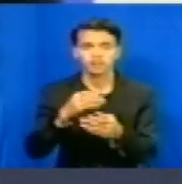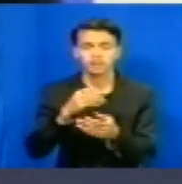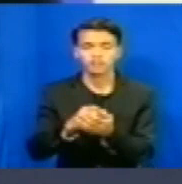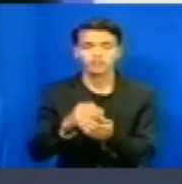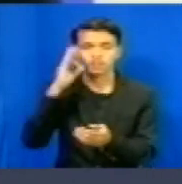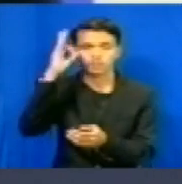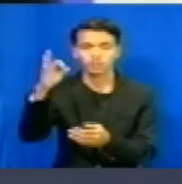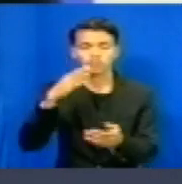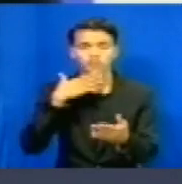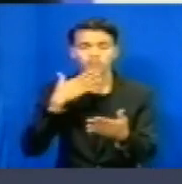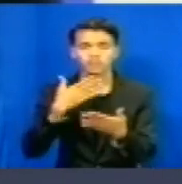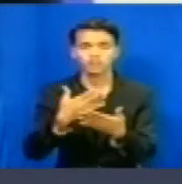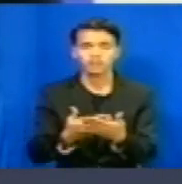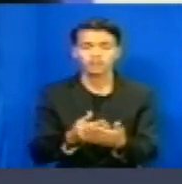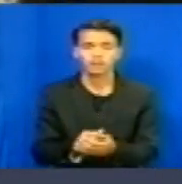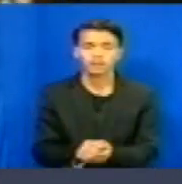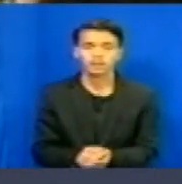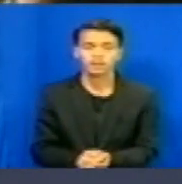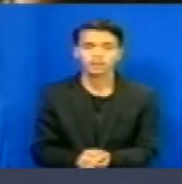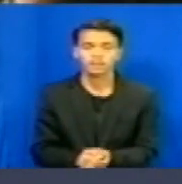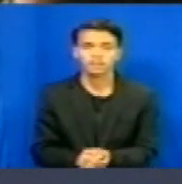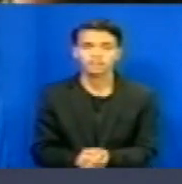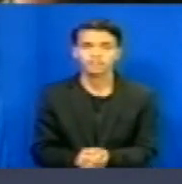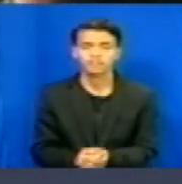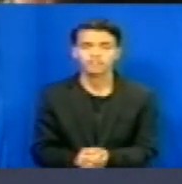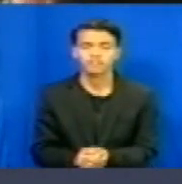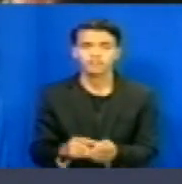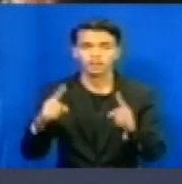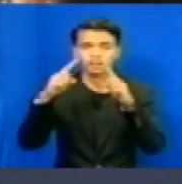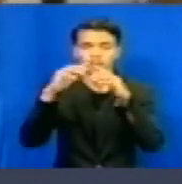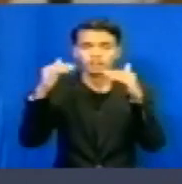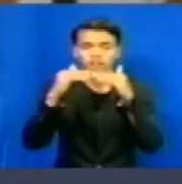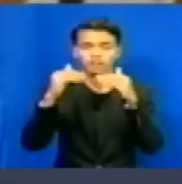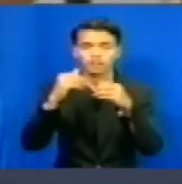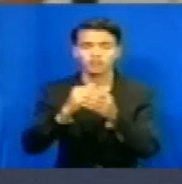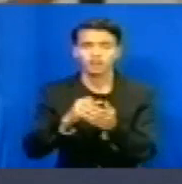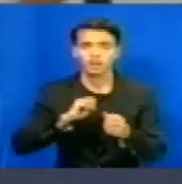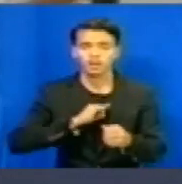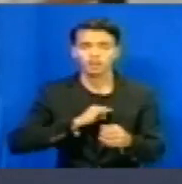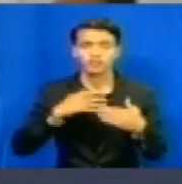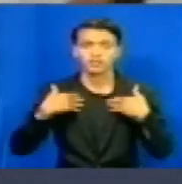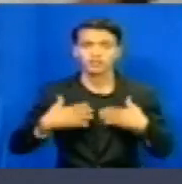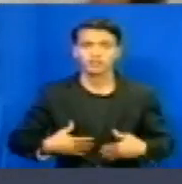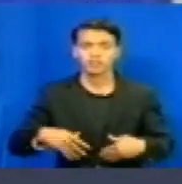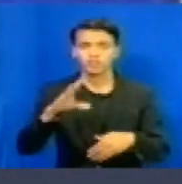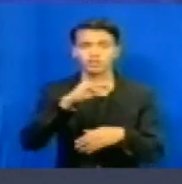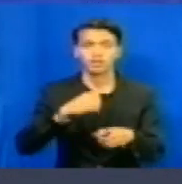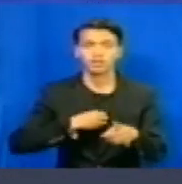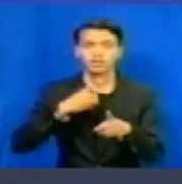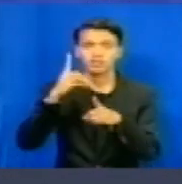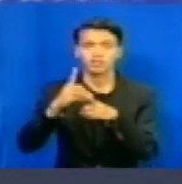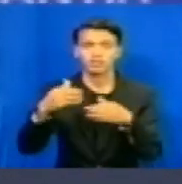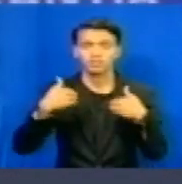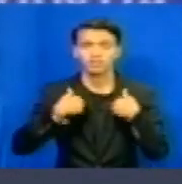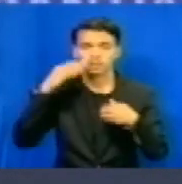dia de reunião de RASIC. Enquanto tema ba conferência ne maka haune ising haune direito no haune futuro e